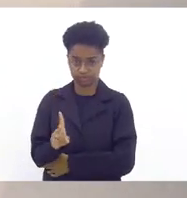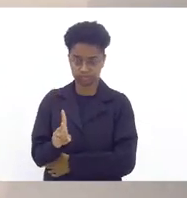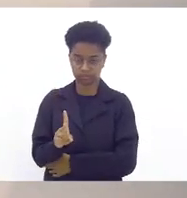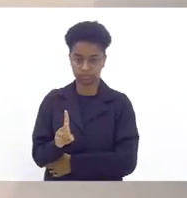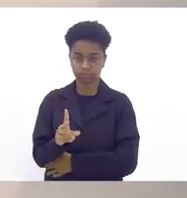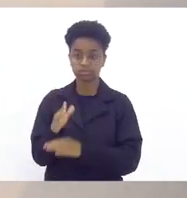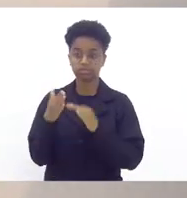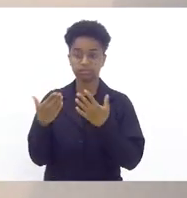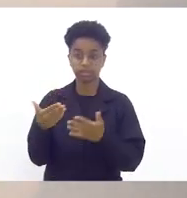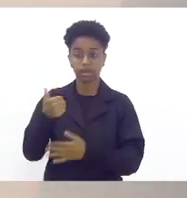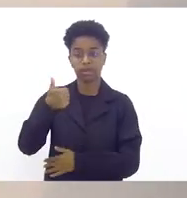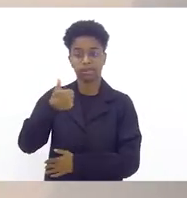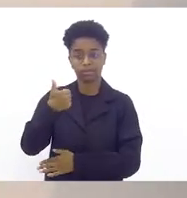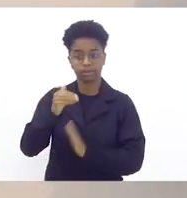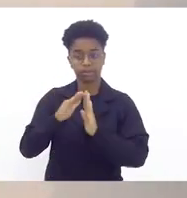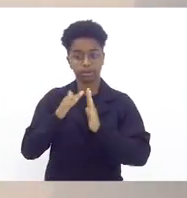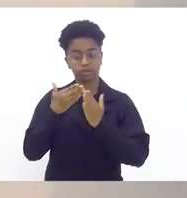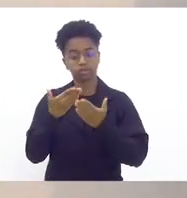Então, na primeira escola,